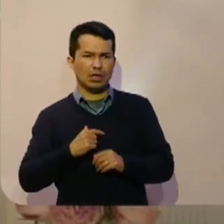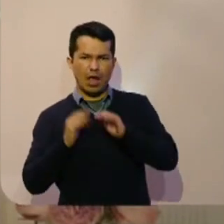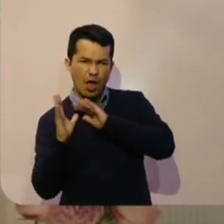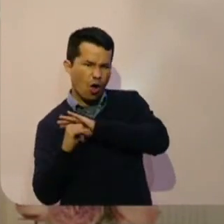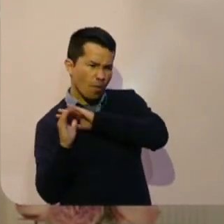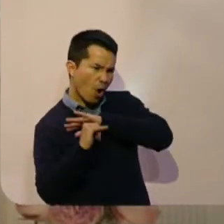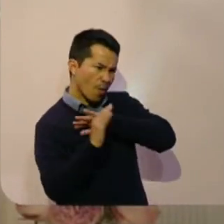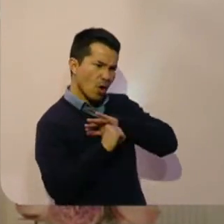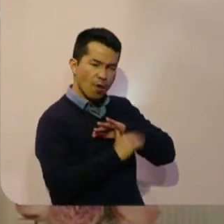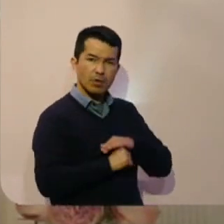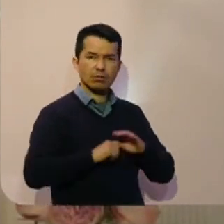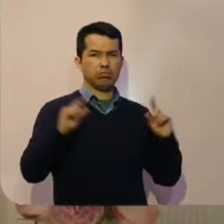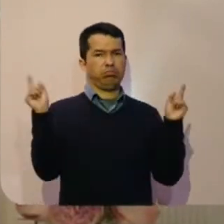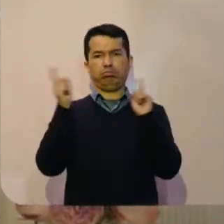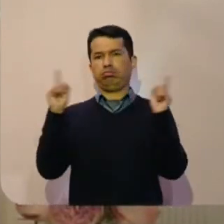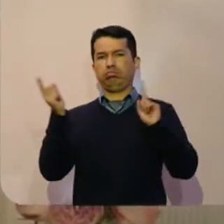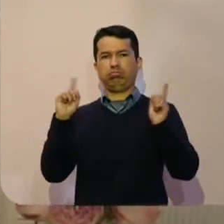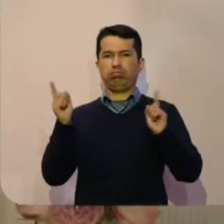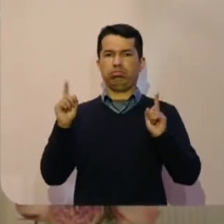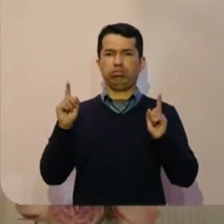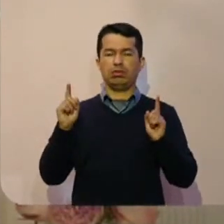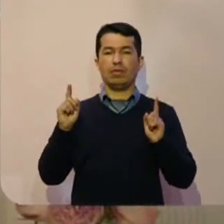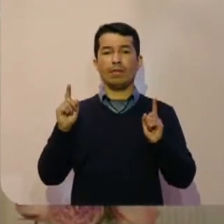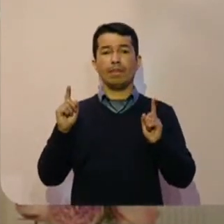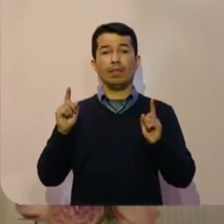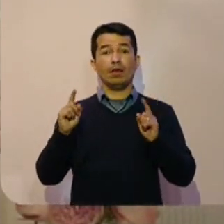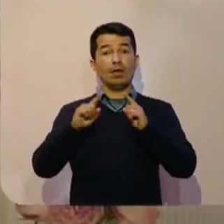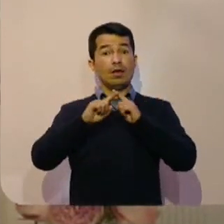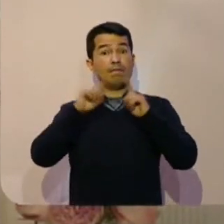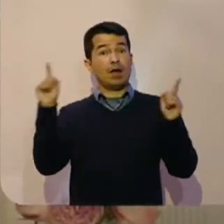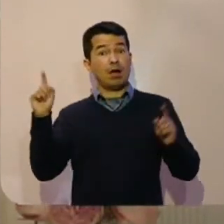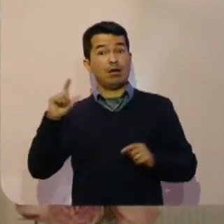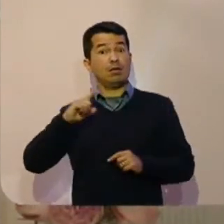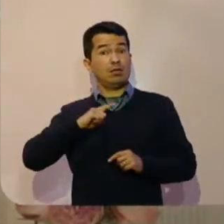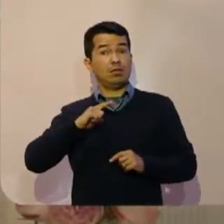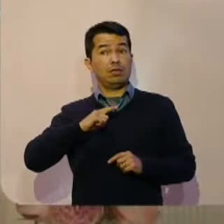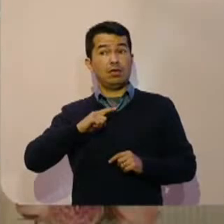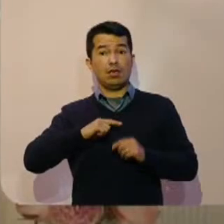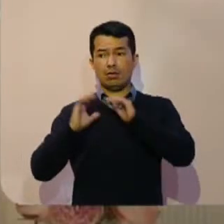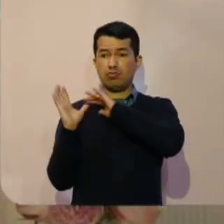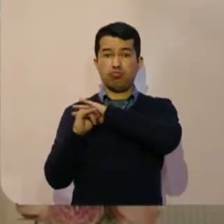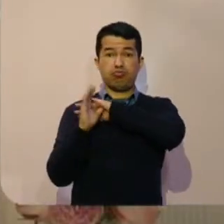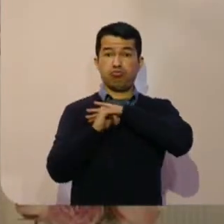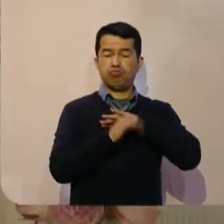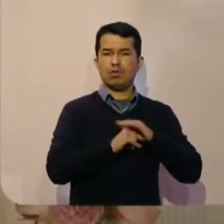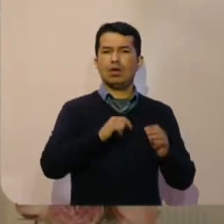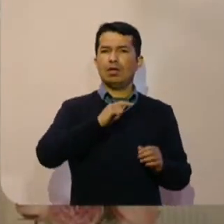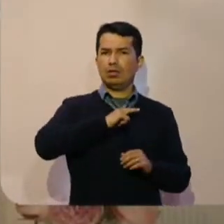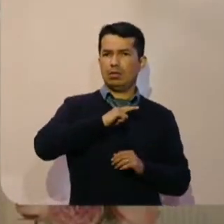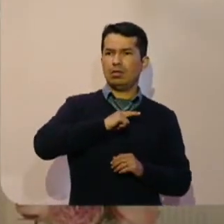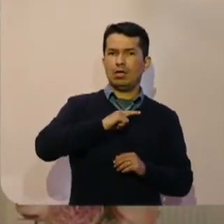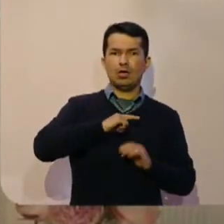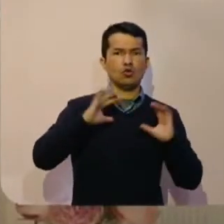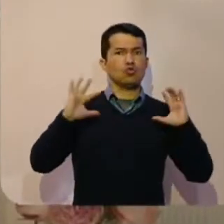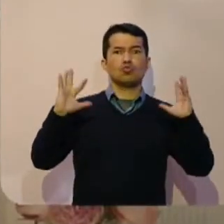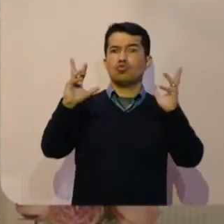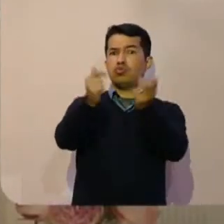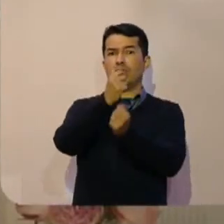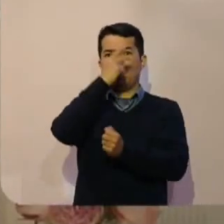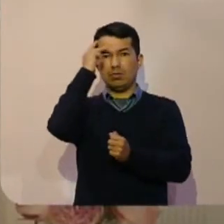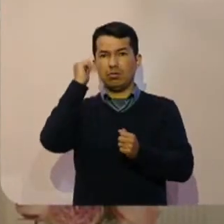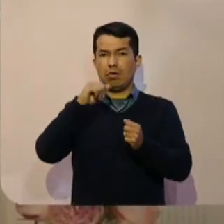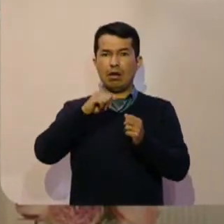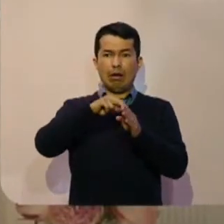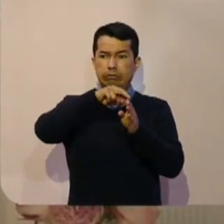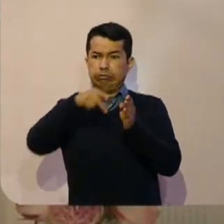roubado, só a empresa de ônibus foi roubada. Mas eles tiveram que sair do ônibus, ficar ali na margem da rodovia